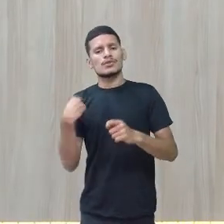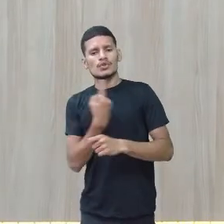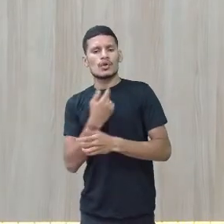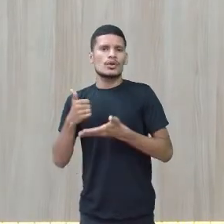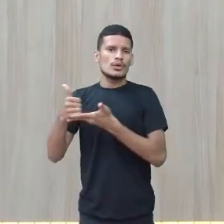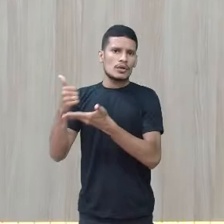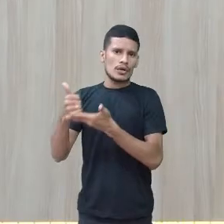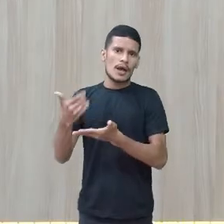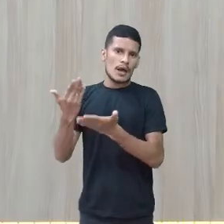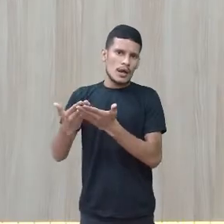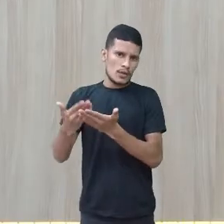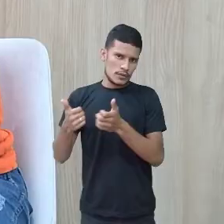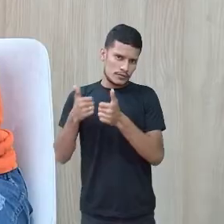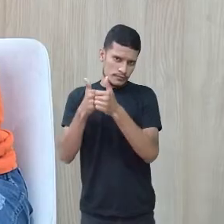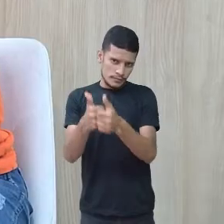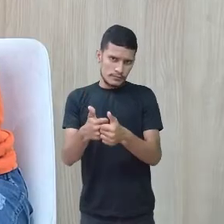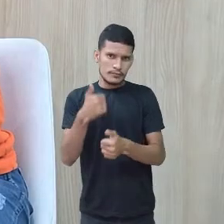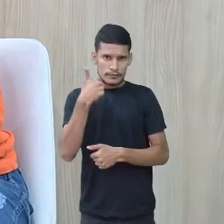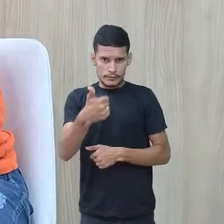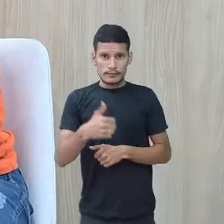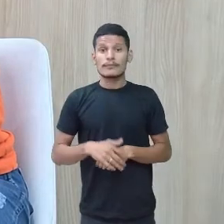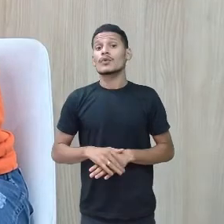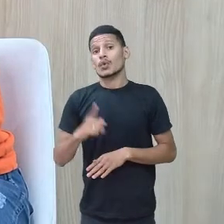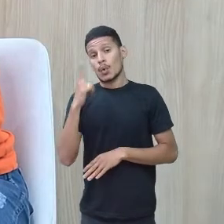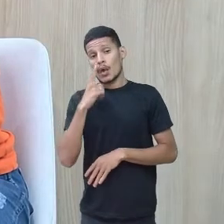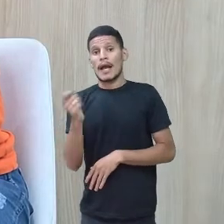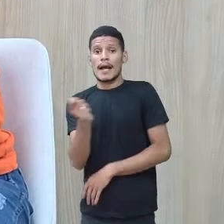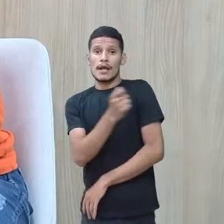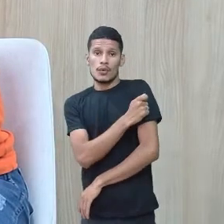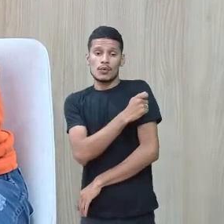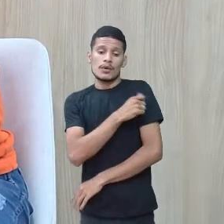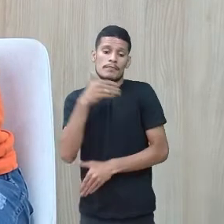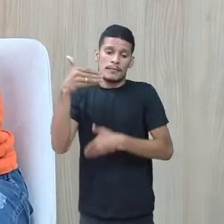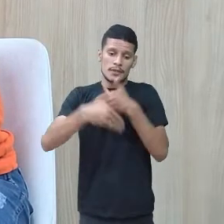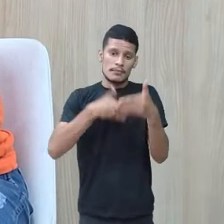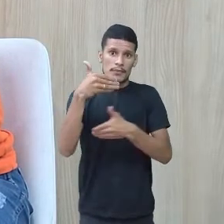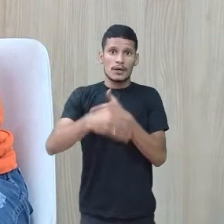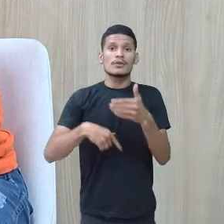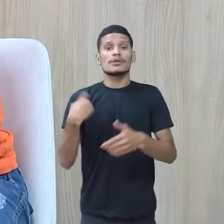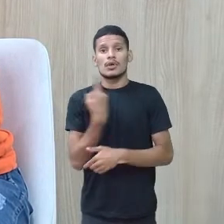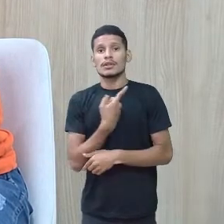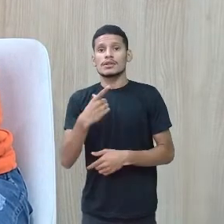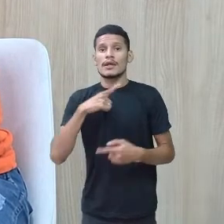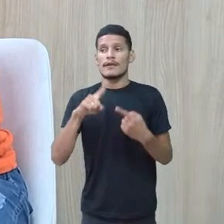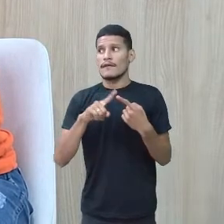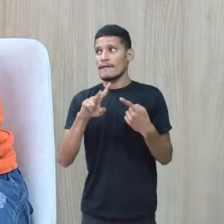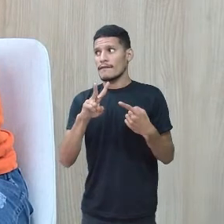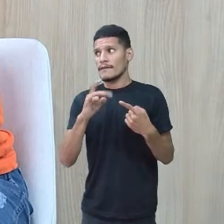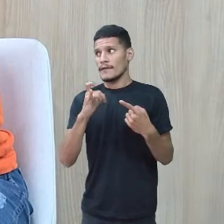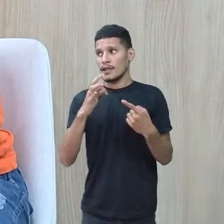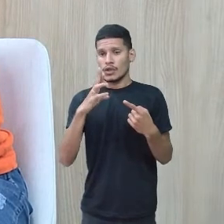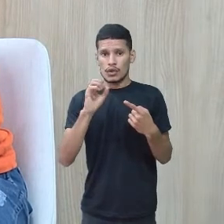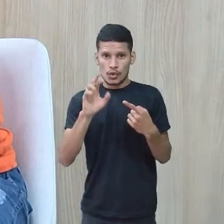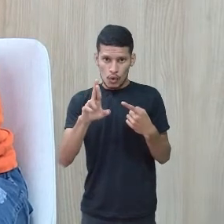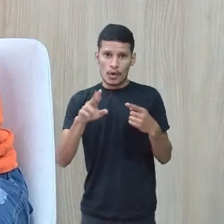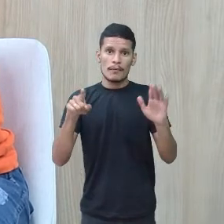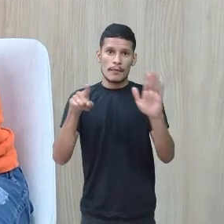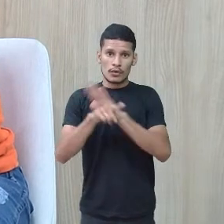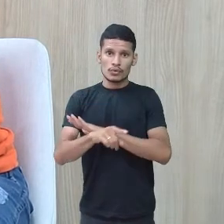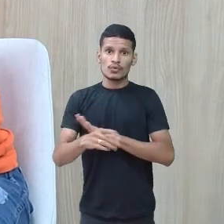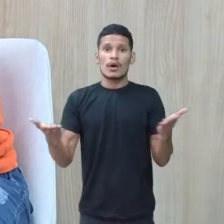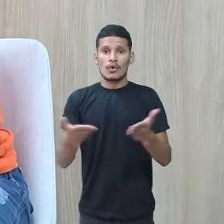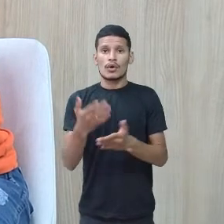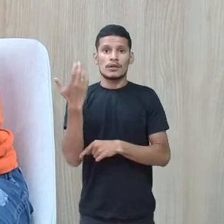aula, tá? E aí, Celi? Não, os alunos que estão participando, né, nós temos o Vitor, que passou uma pergunta agora